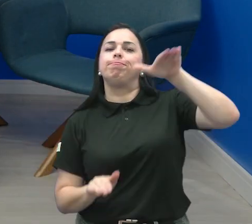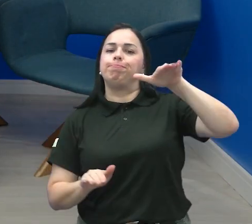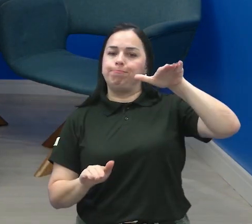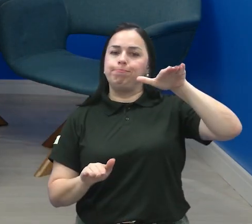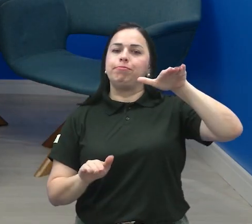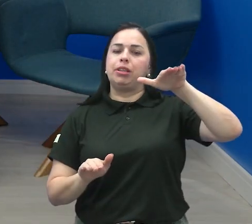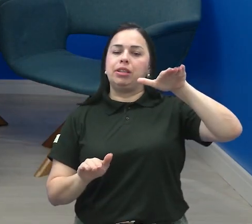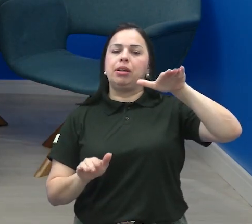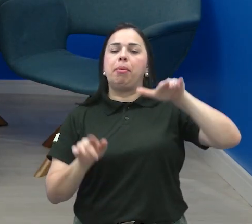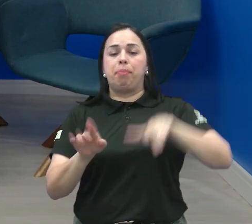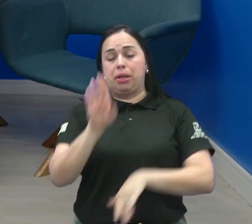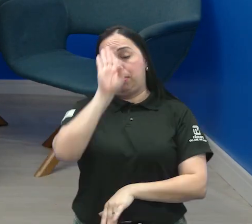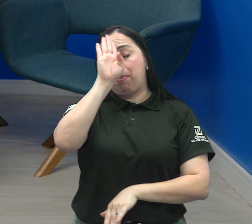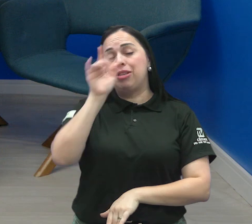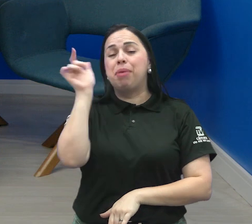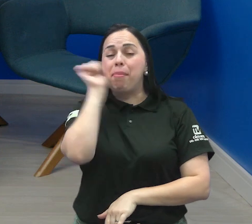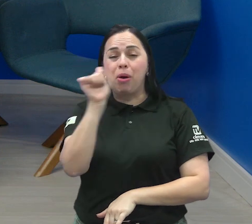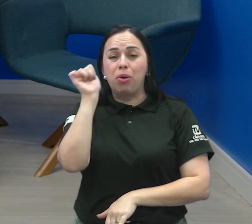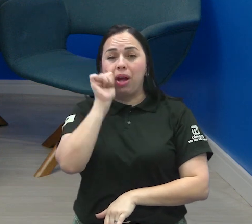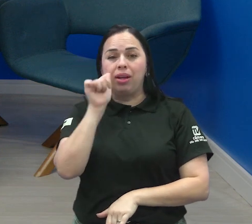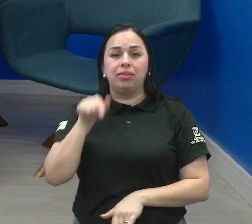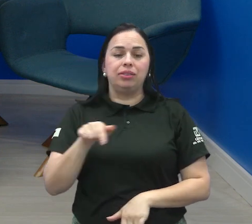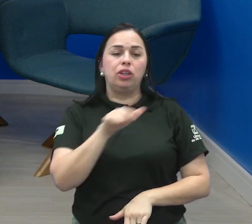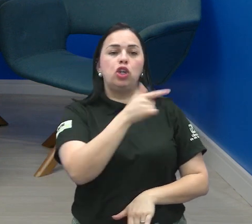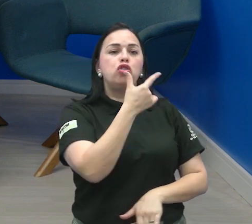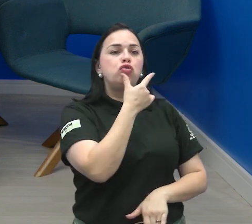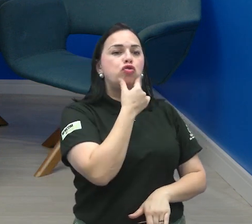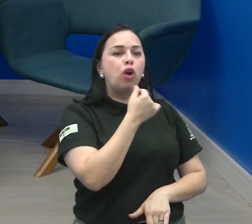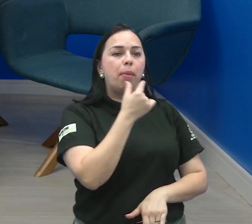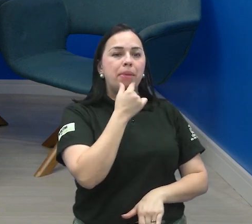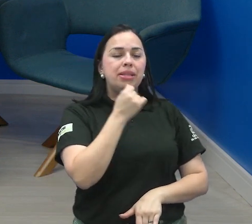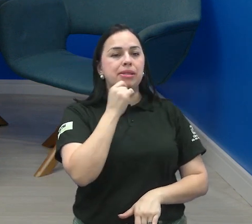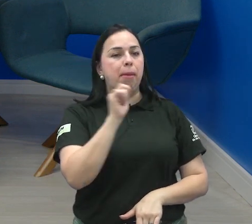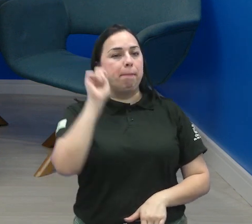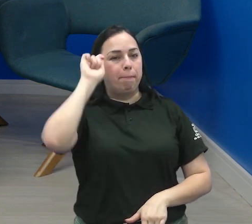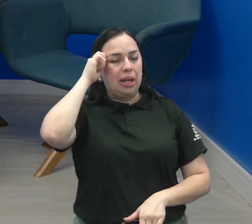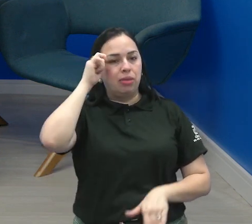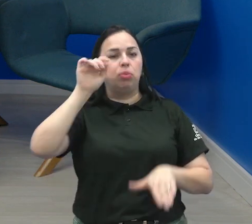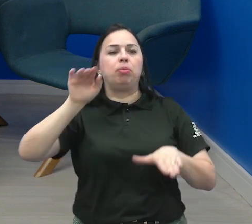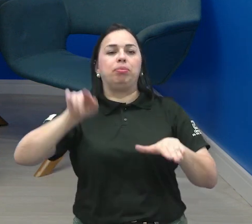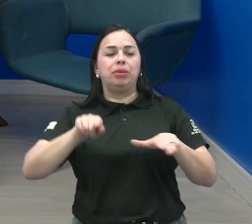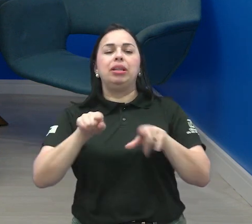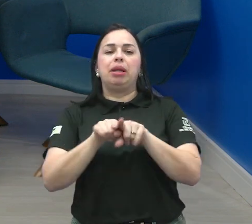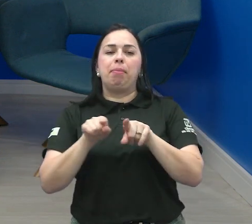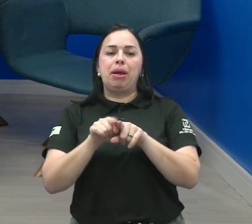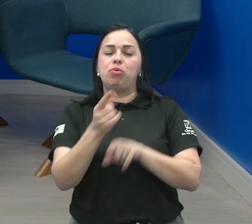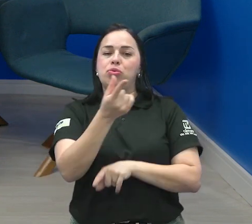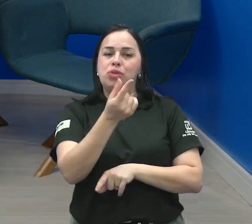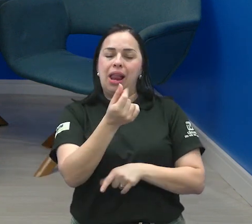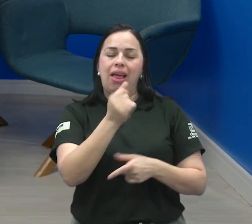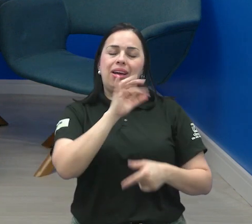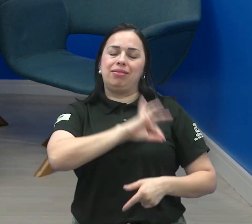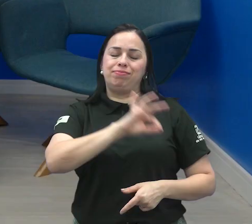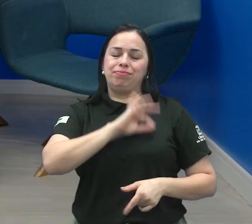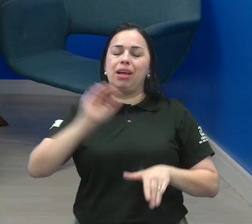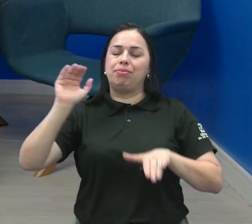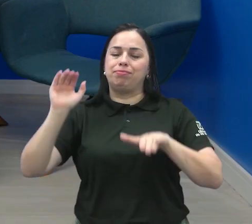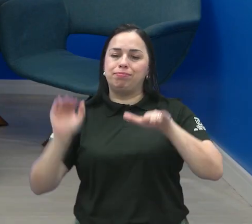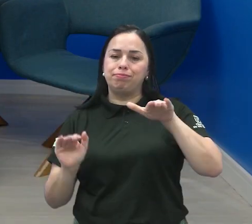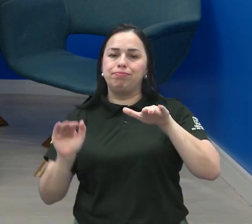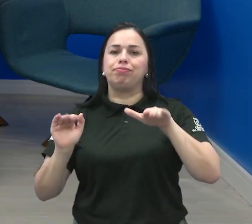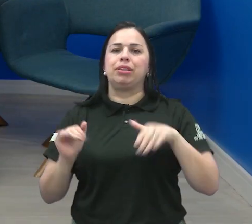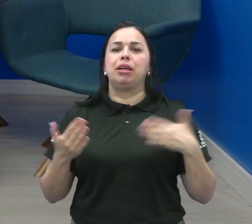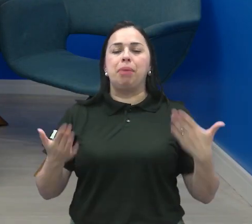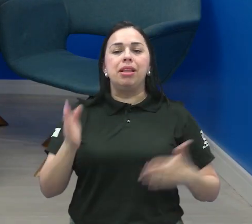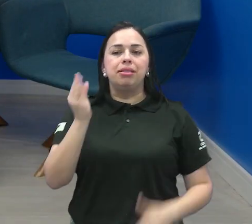uma disparidade no salário de mulheres pretas, que é menor do que o de homens pretos e de mulheres brancas. Érica. Pois é, Paulo,